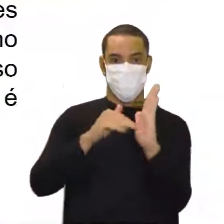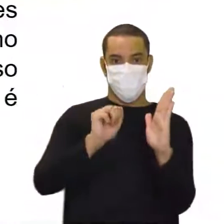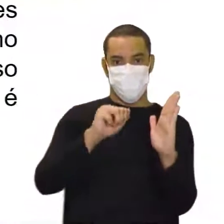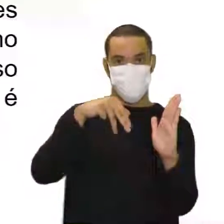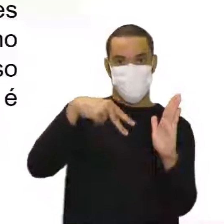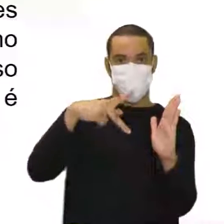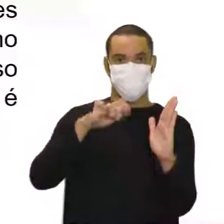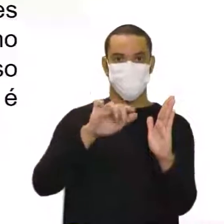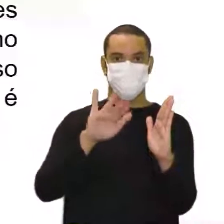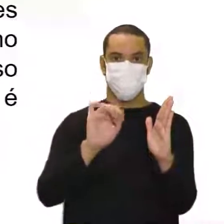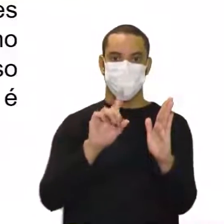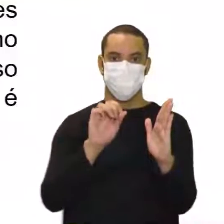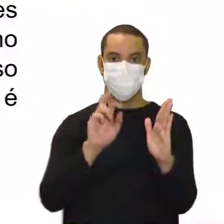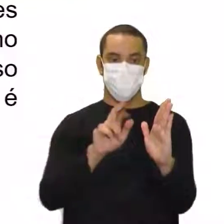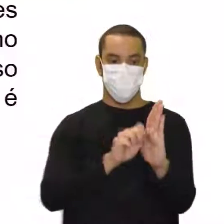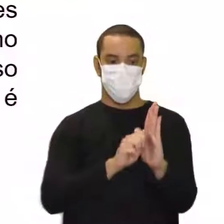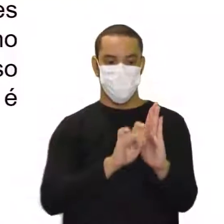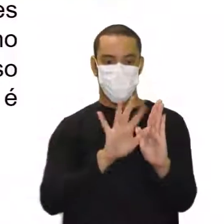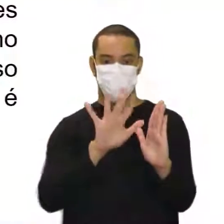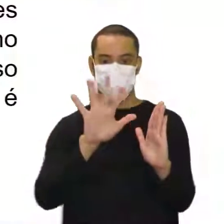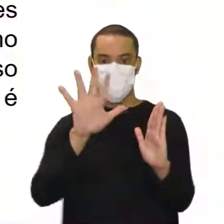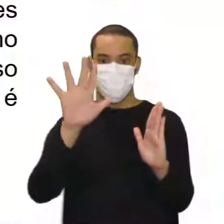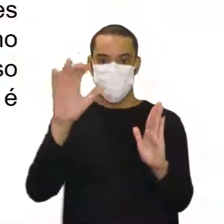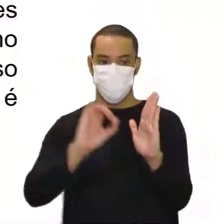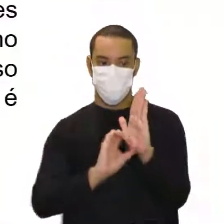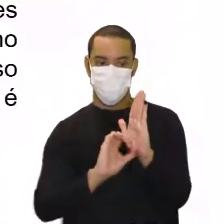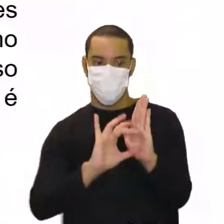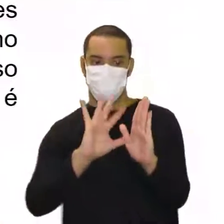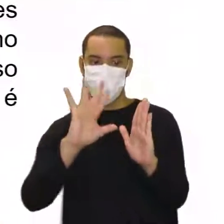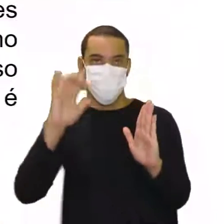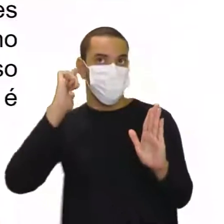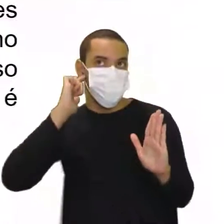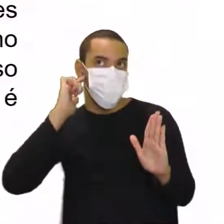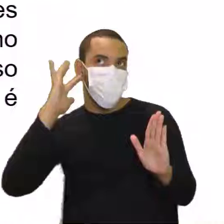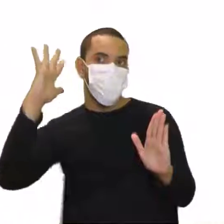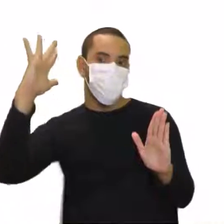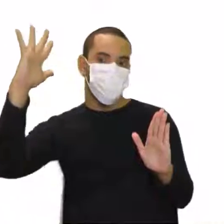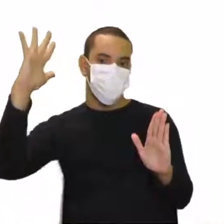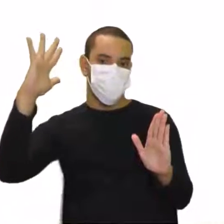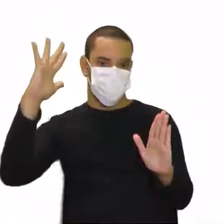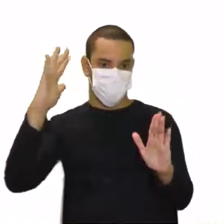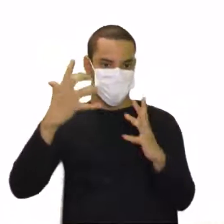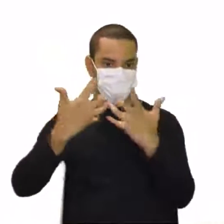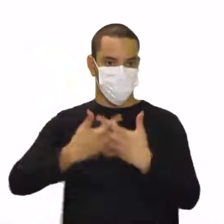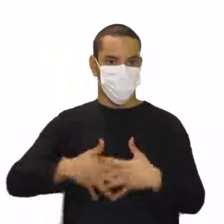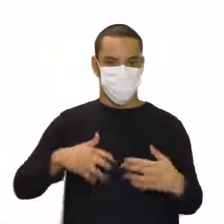amplificador e daí para o alto-falante. Beleza? Então aí é o funcionamento de uma guitarra.